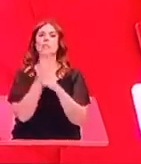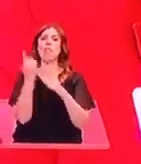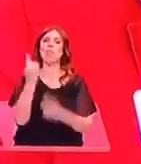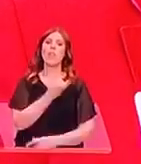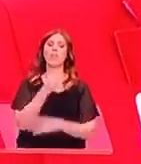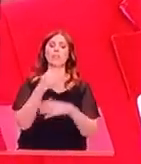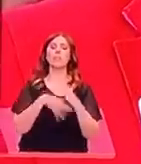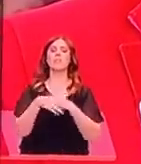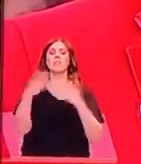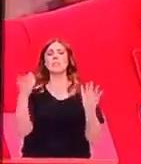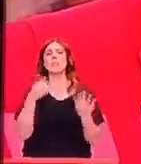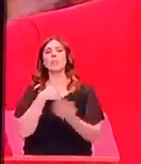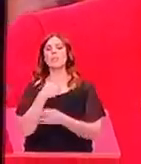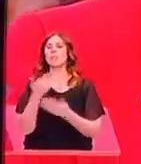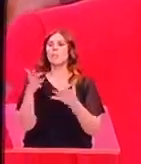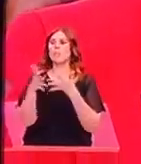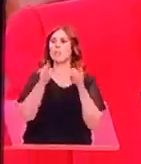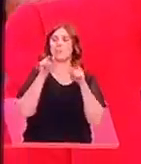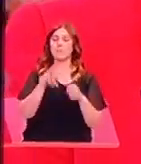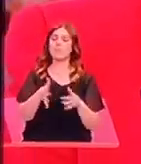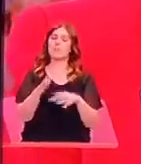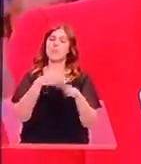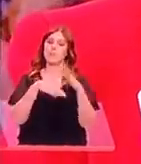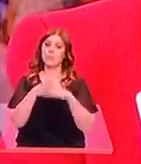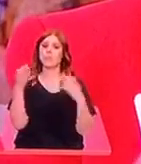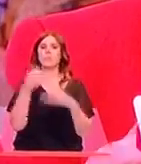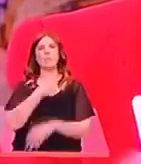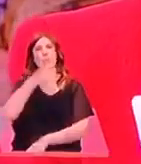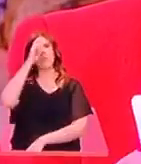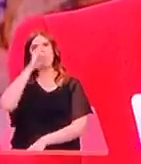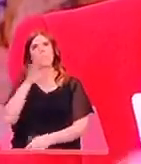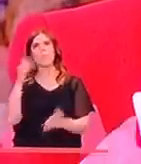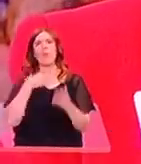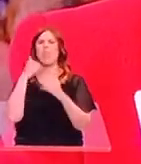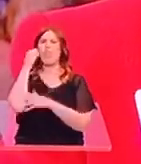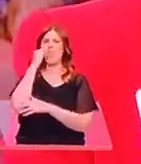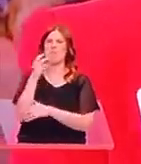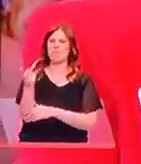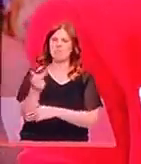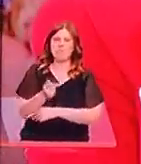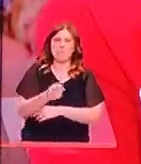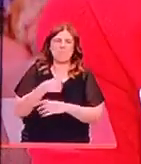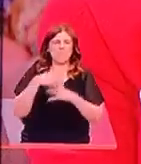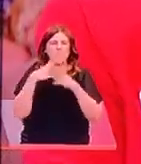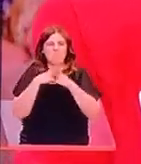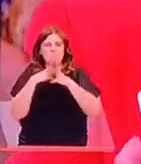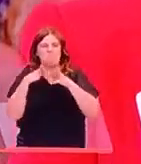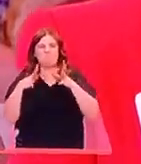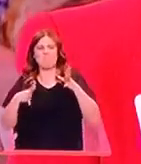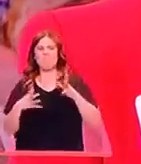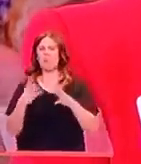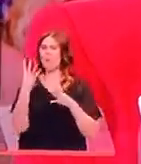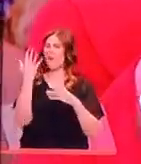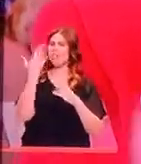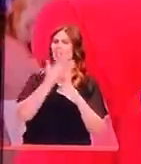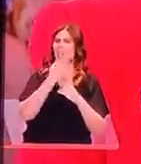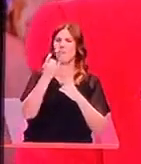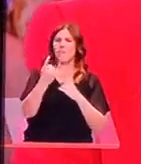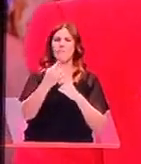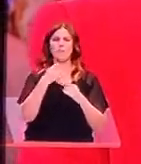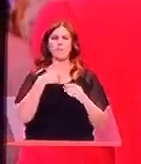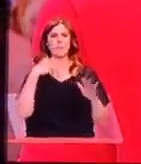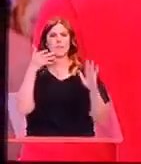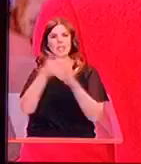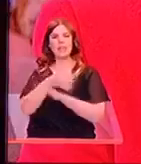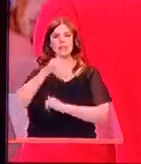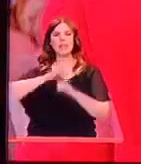feito. Então eu passei por esse caminho e eu lembro quando as dores vinham muito grandes, quando faltavam 4 dias para entrar no